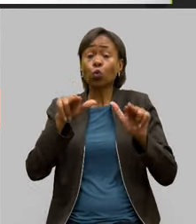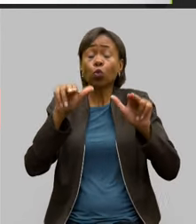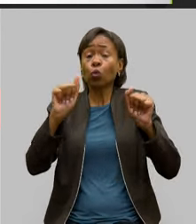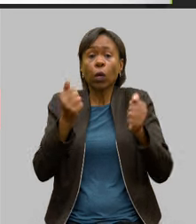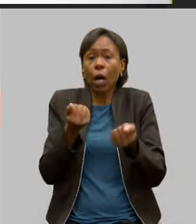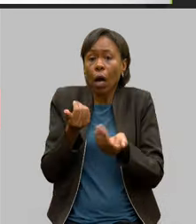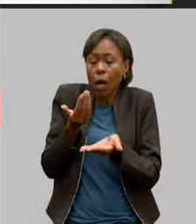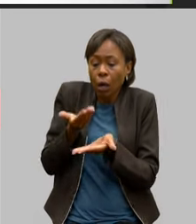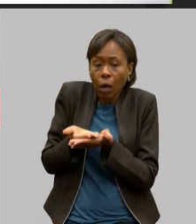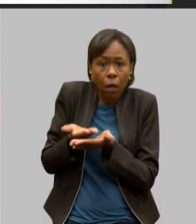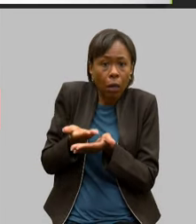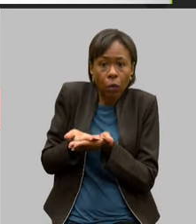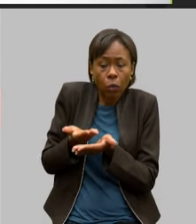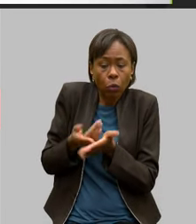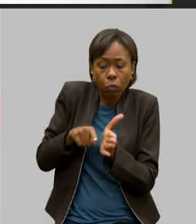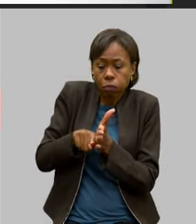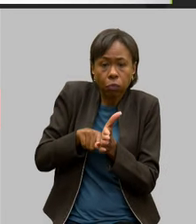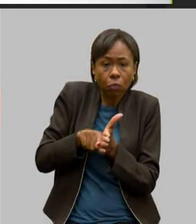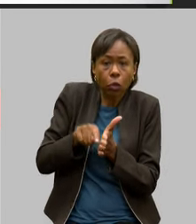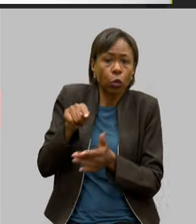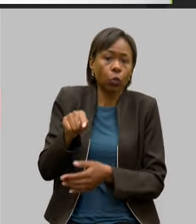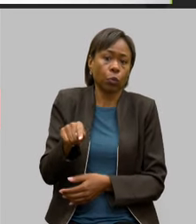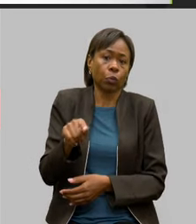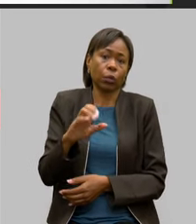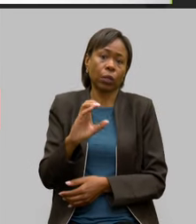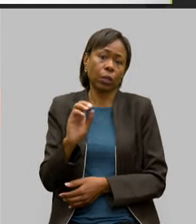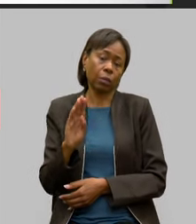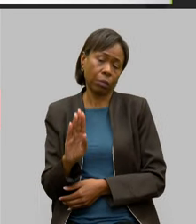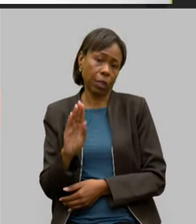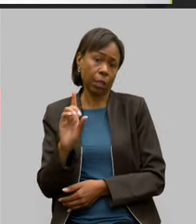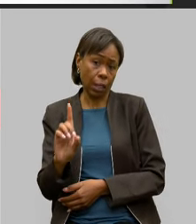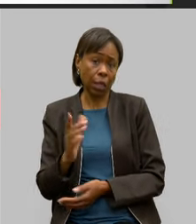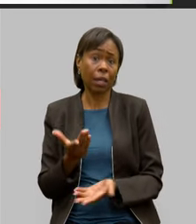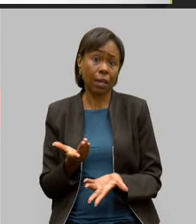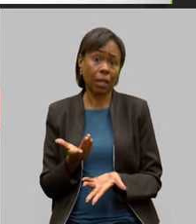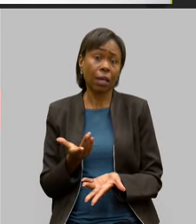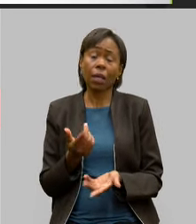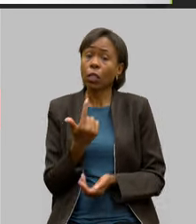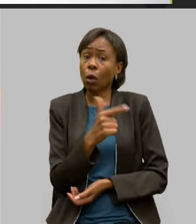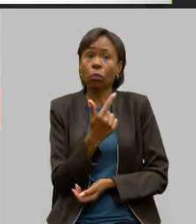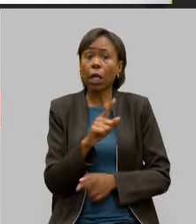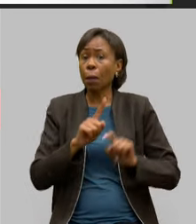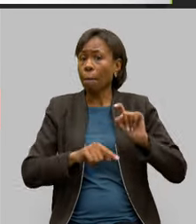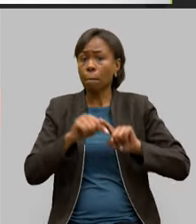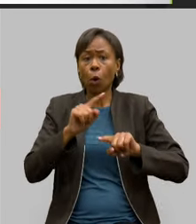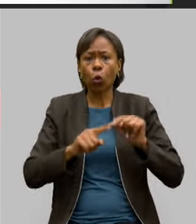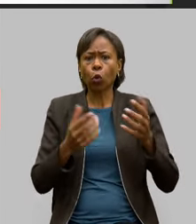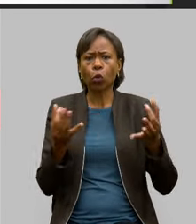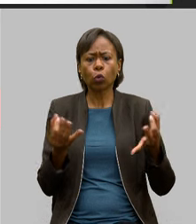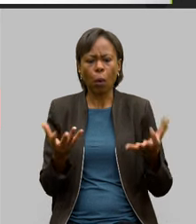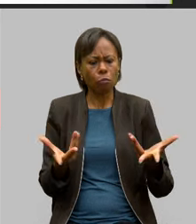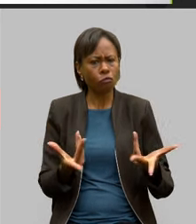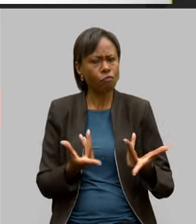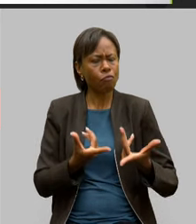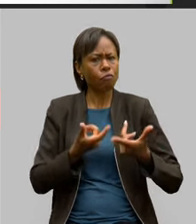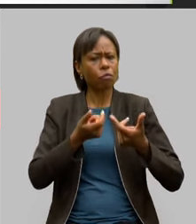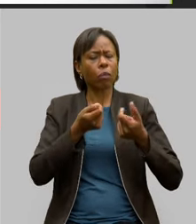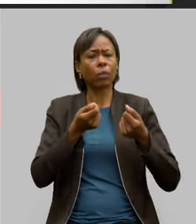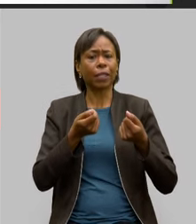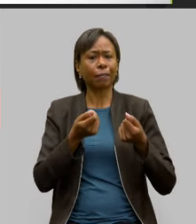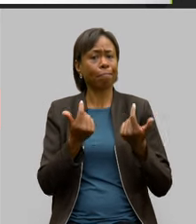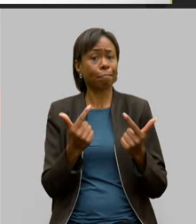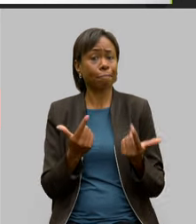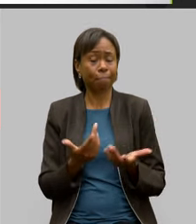estudar nós não temos produtos com qualidade e com eh eh capacidade